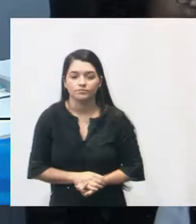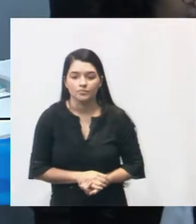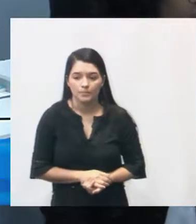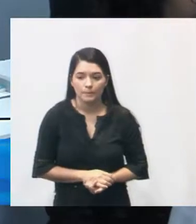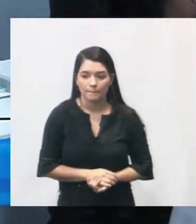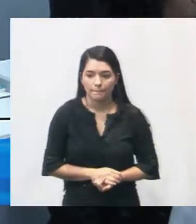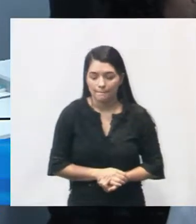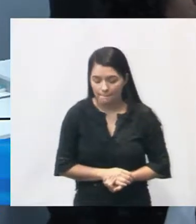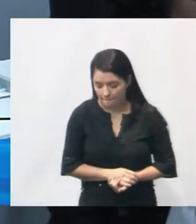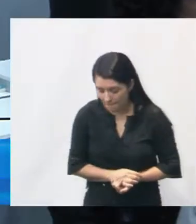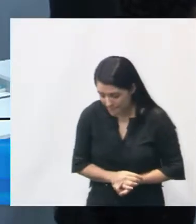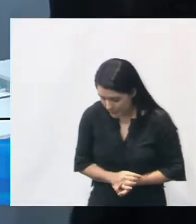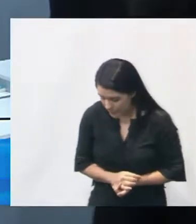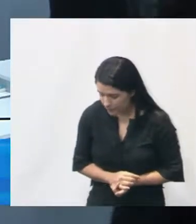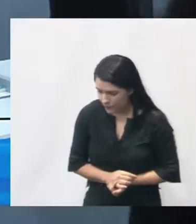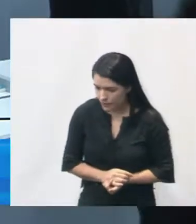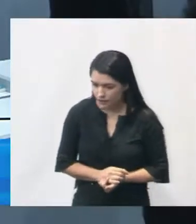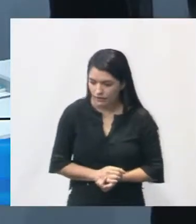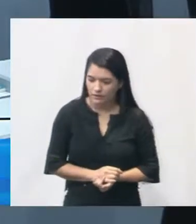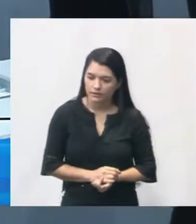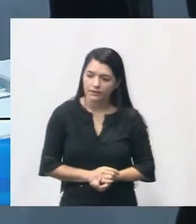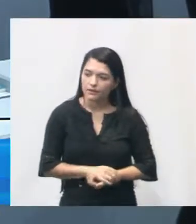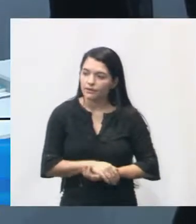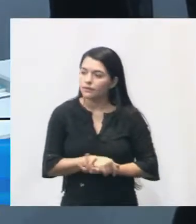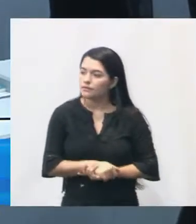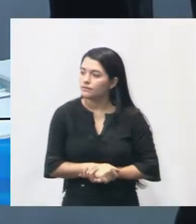Aumentou? Presidente.